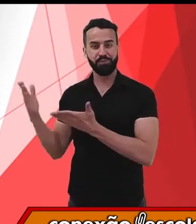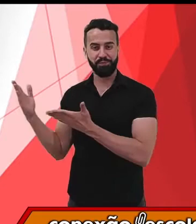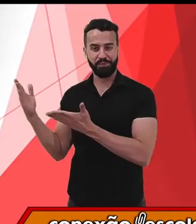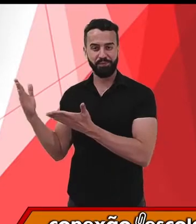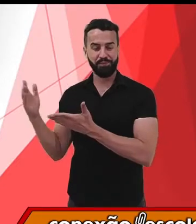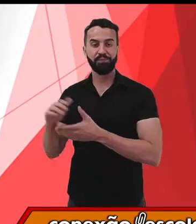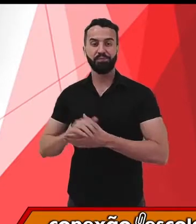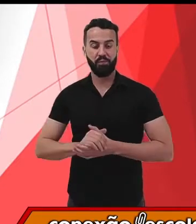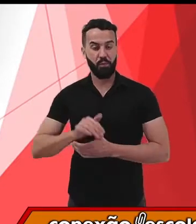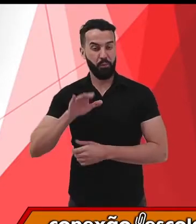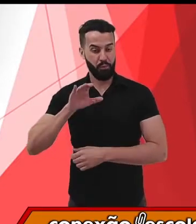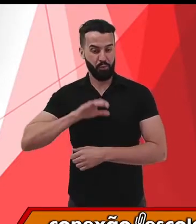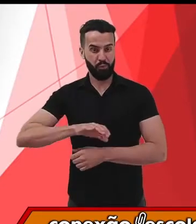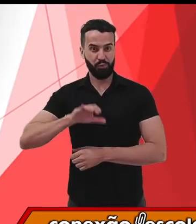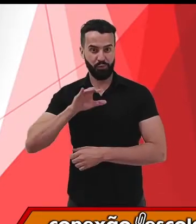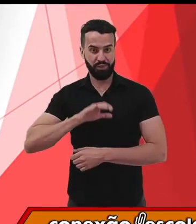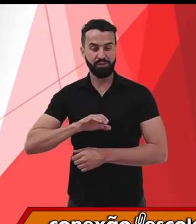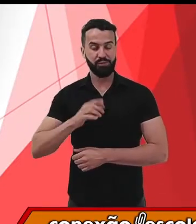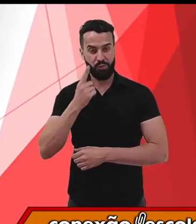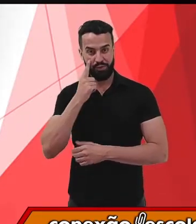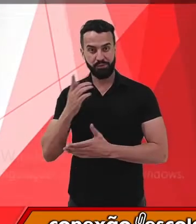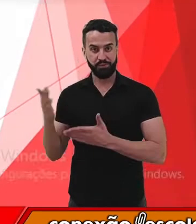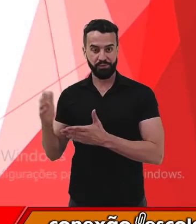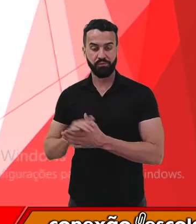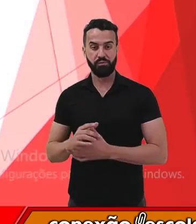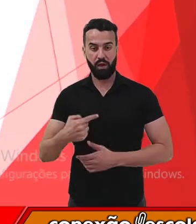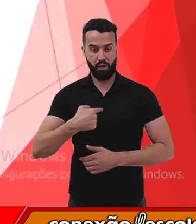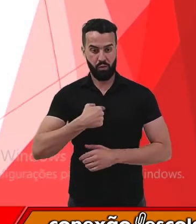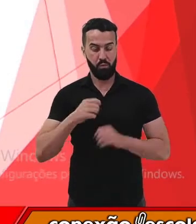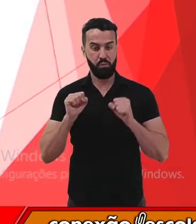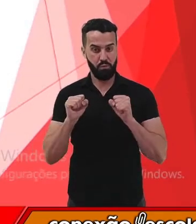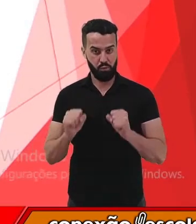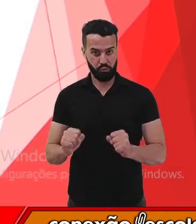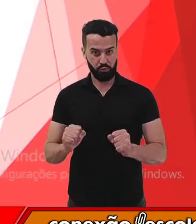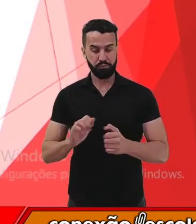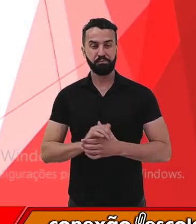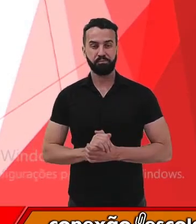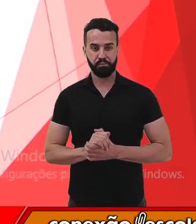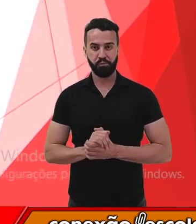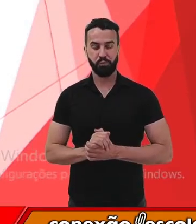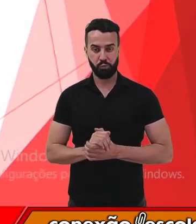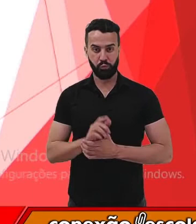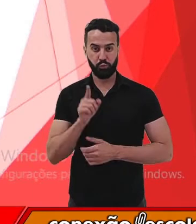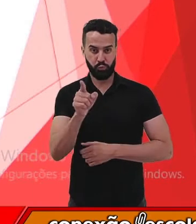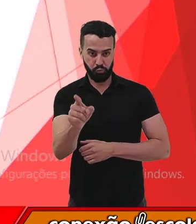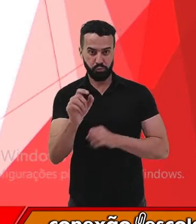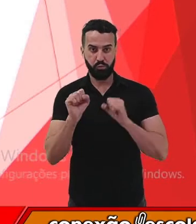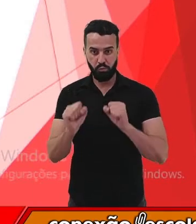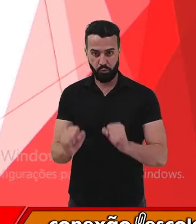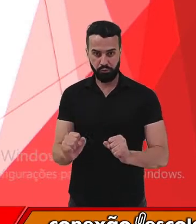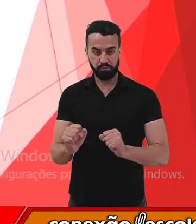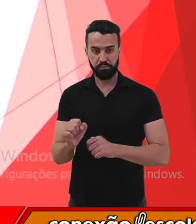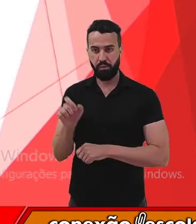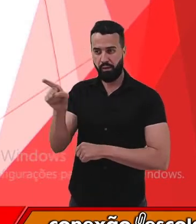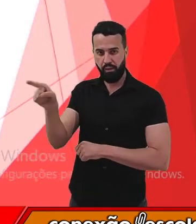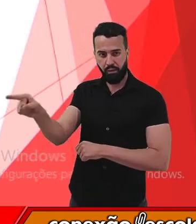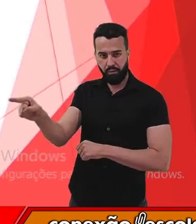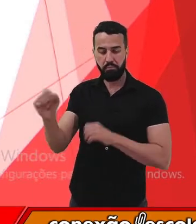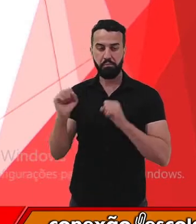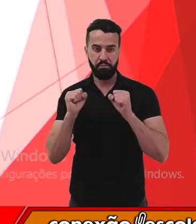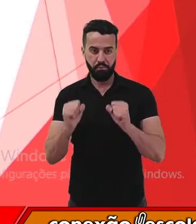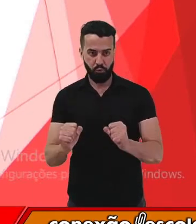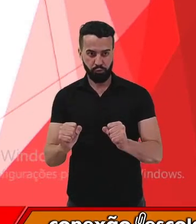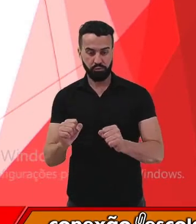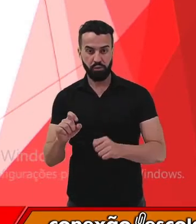em português, ficaria assim, né? Eu posso, tu podes, ele pode,